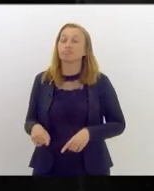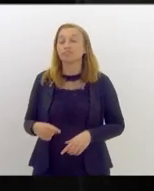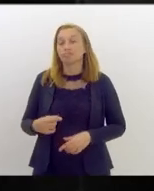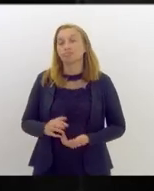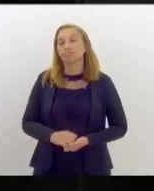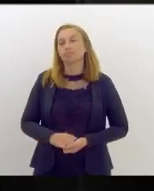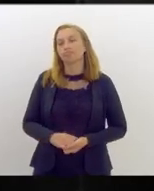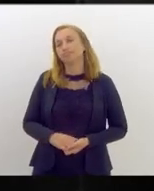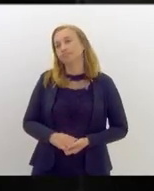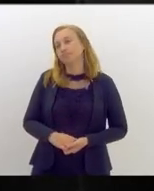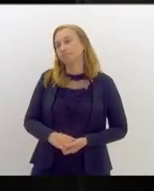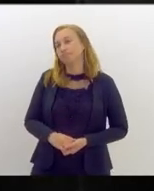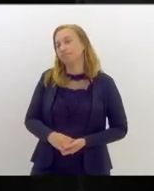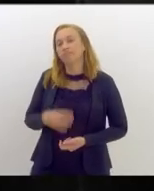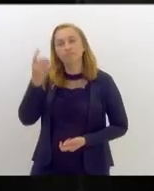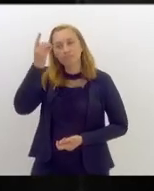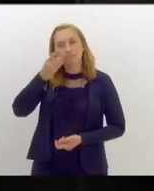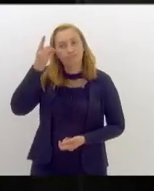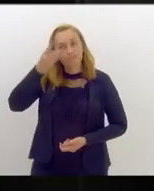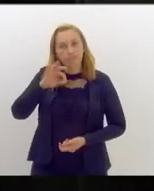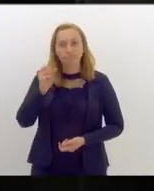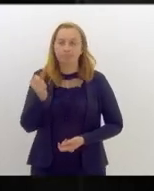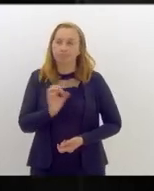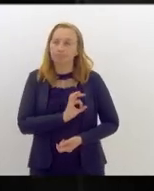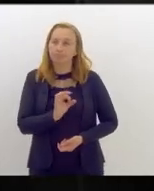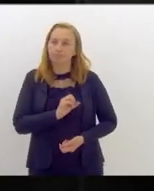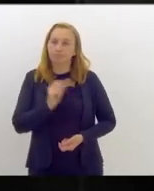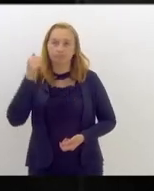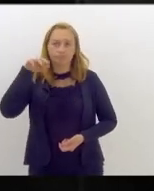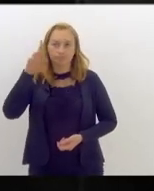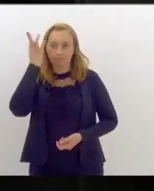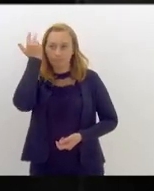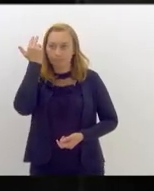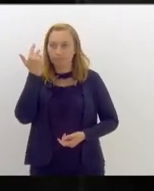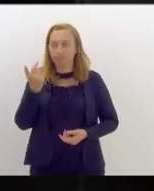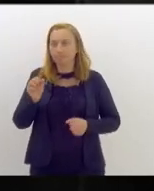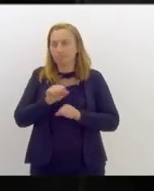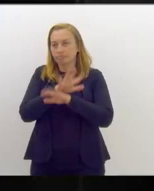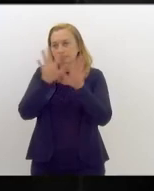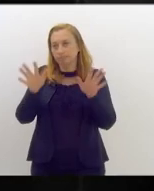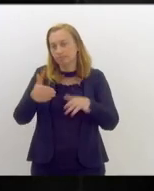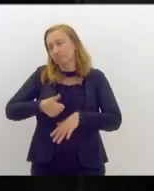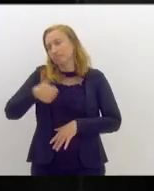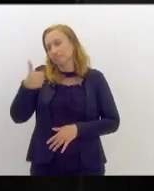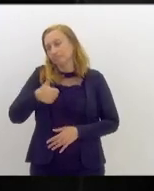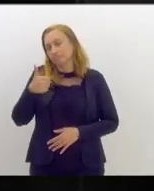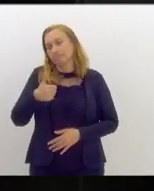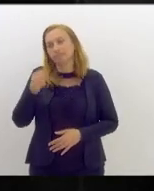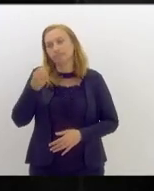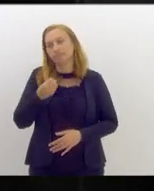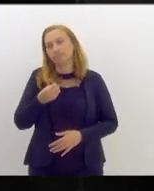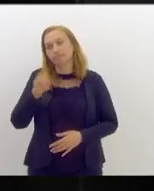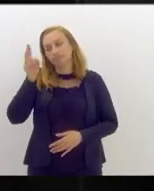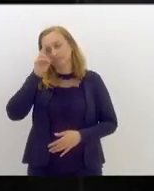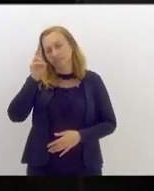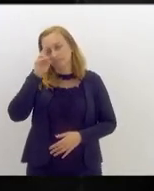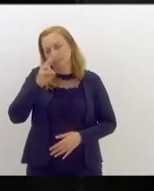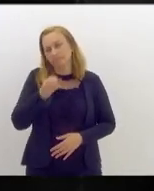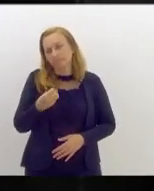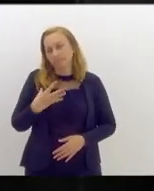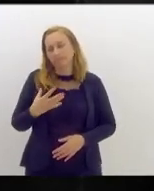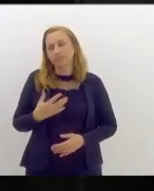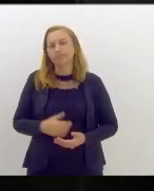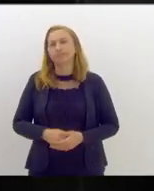as coisas aqui deputada Leomar estão ficando muito claras em primeiro lugar é bom lembrar que nós estamos